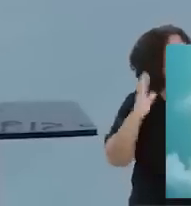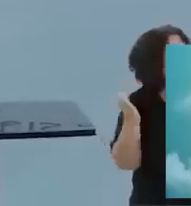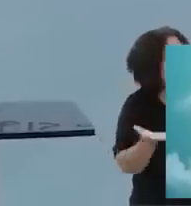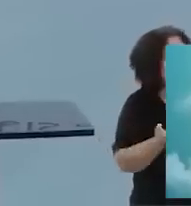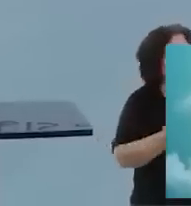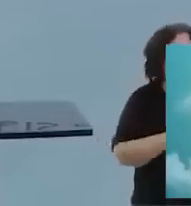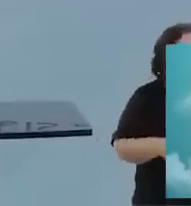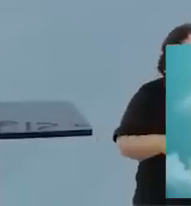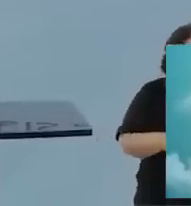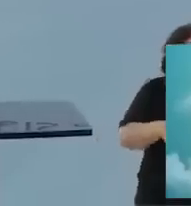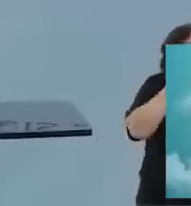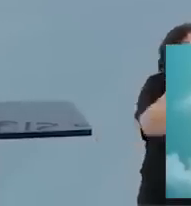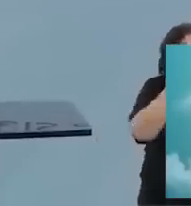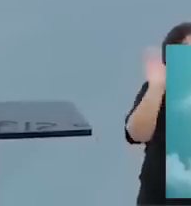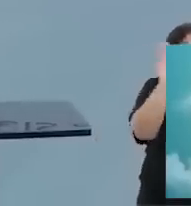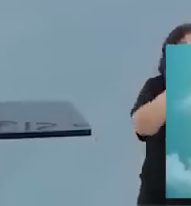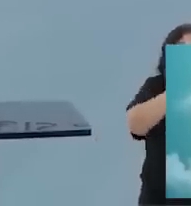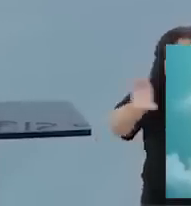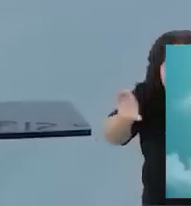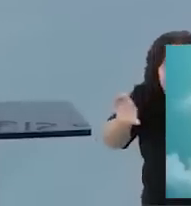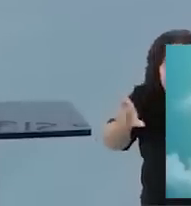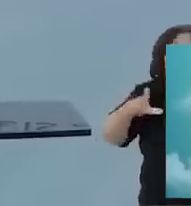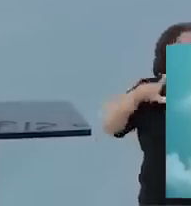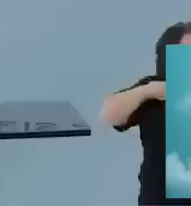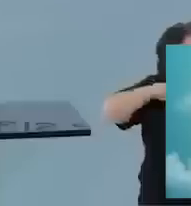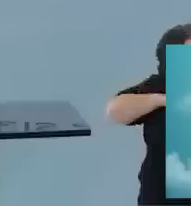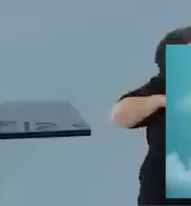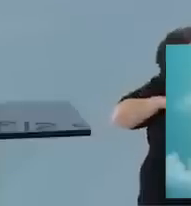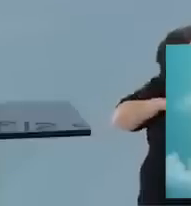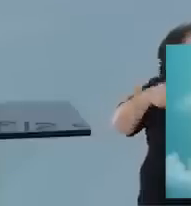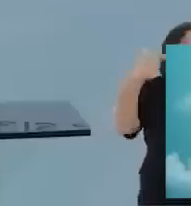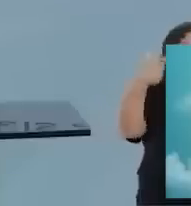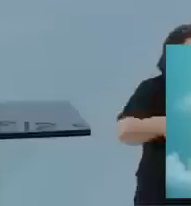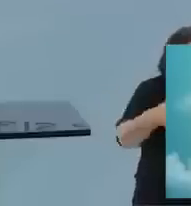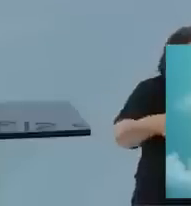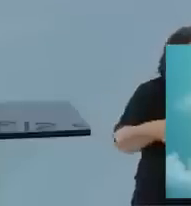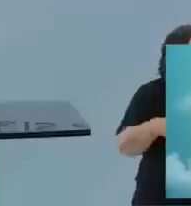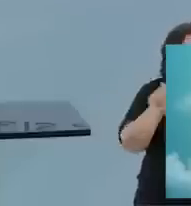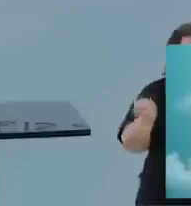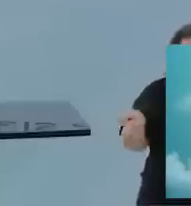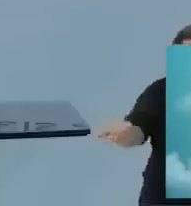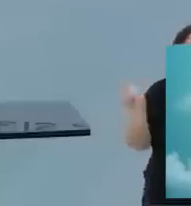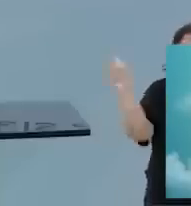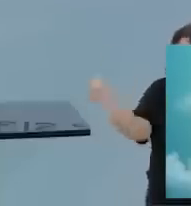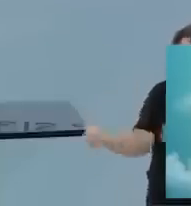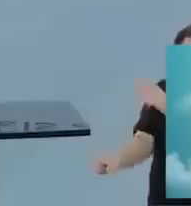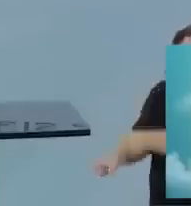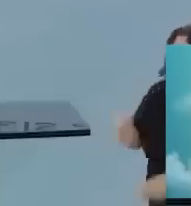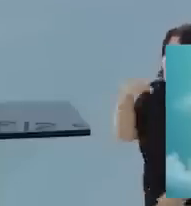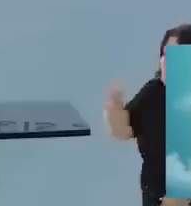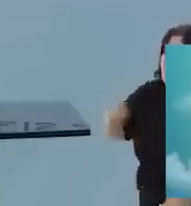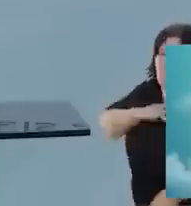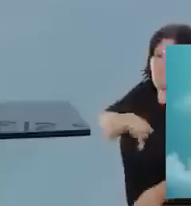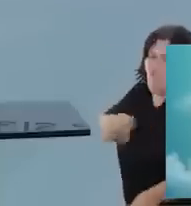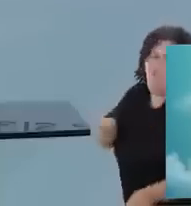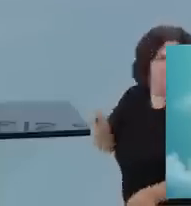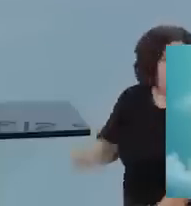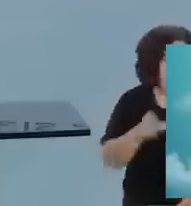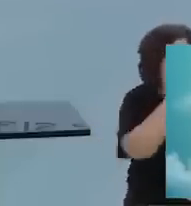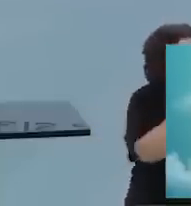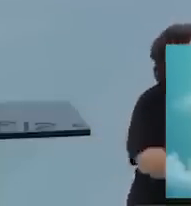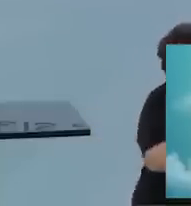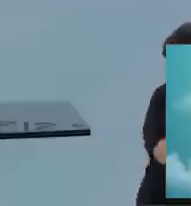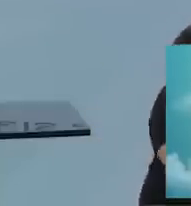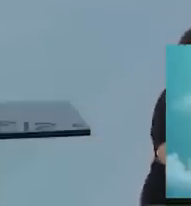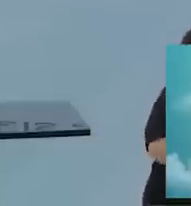Cristo. A igreja de Deus é aquele time, aquele grupo, aquele corpo, aquela família, é aquele rebanho que trabalha as coisas